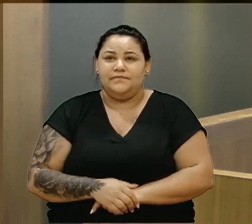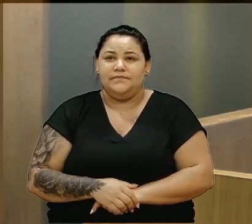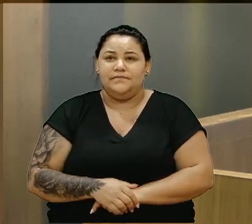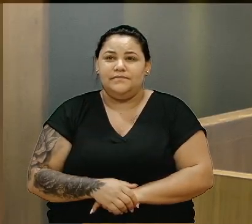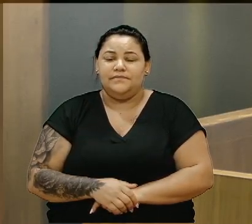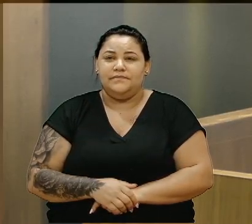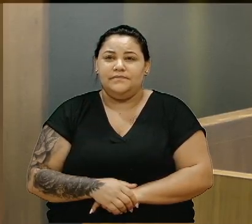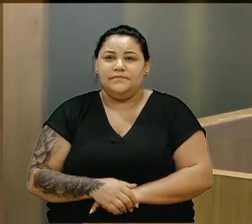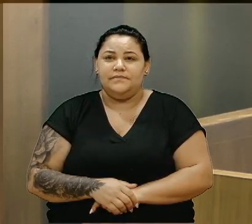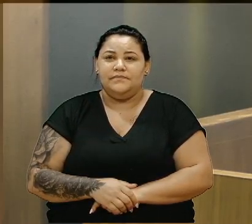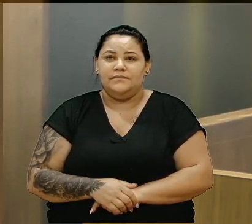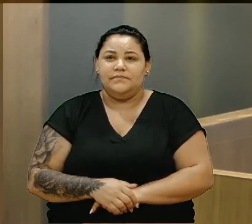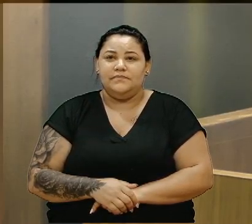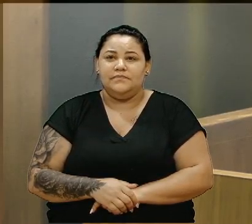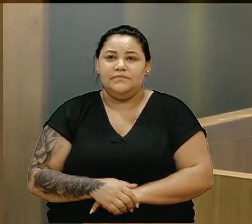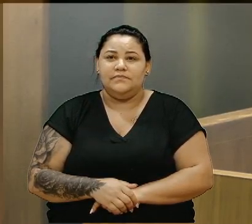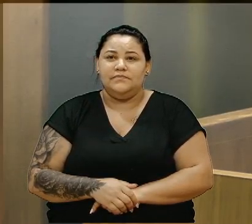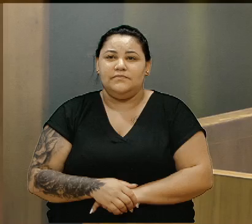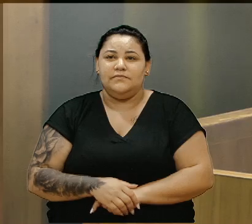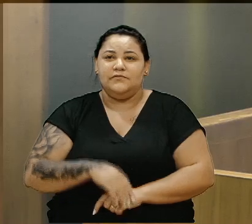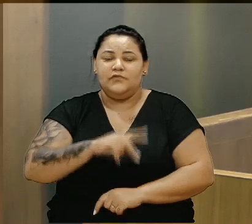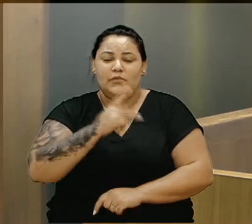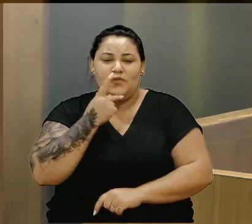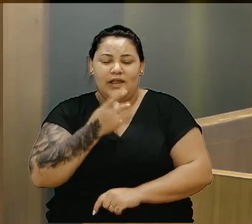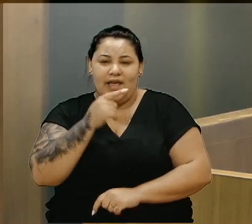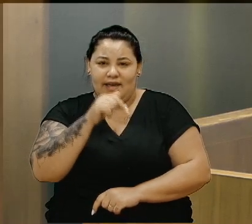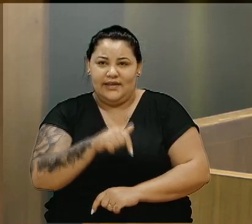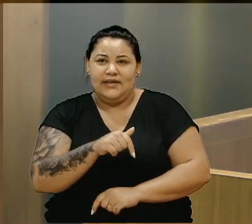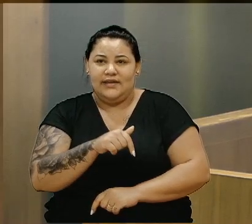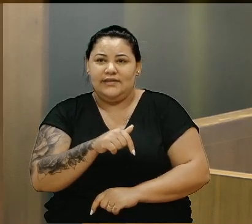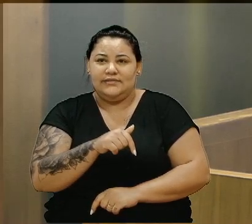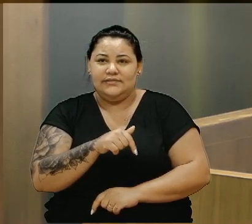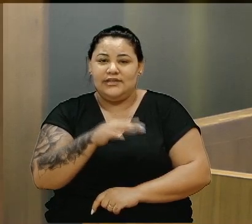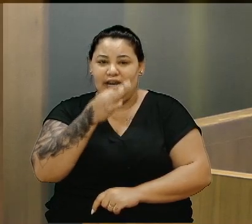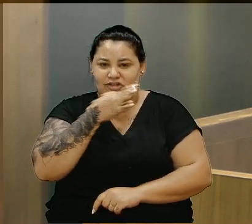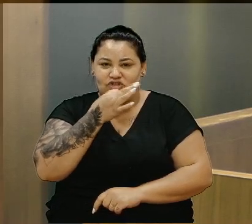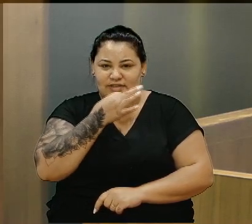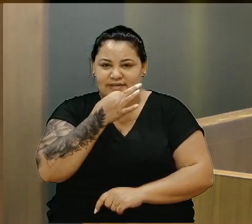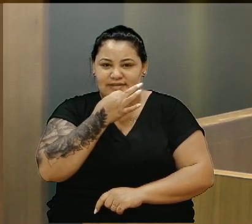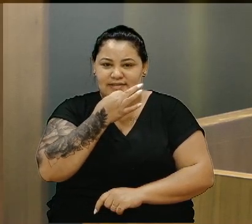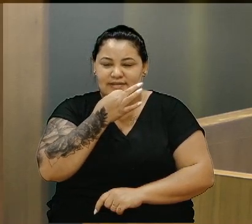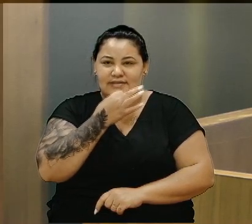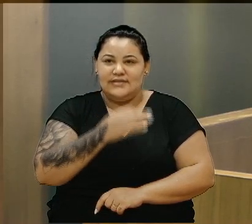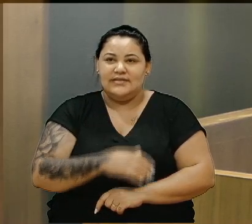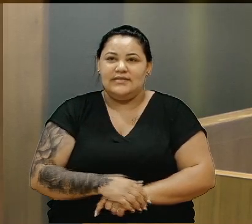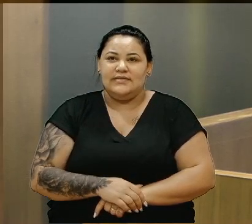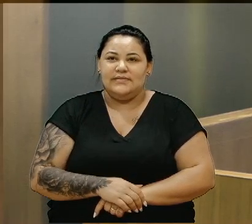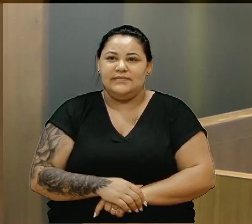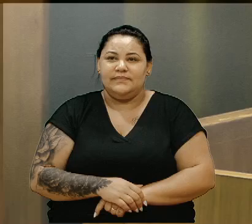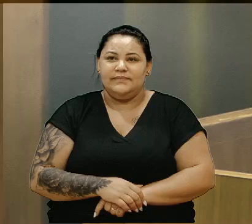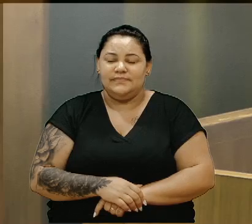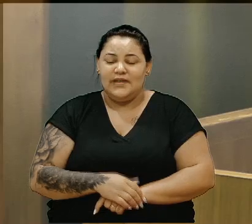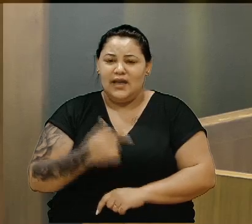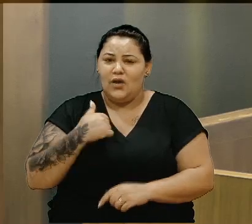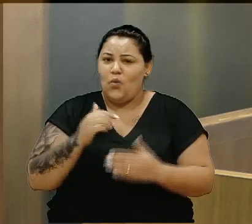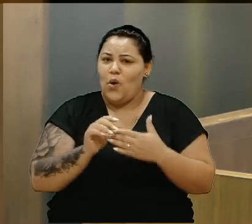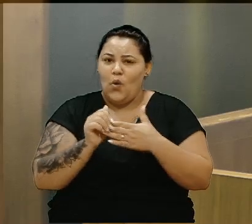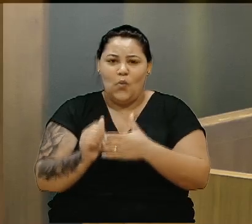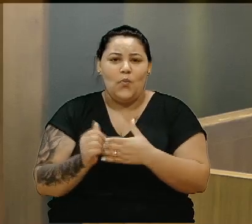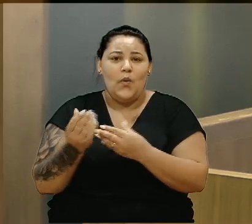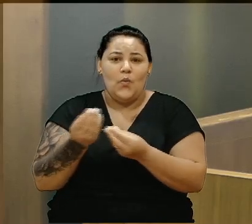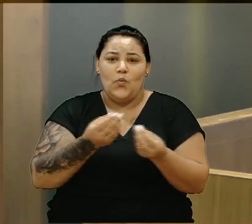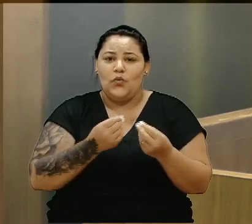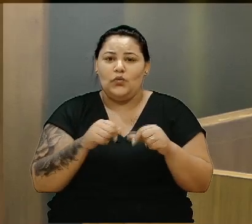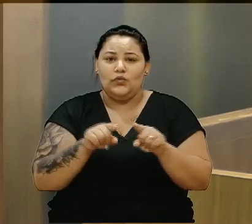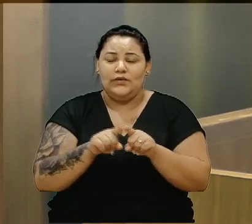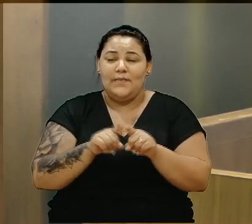Zé, vamos tocar aqui um piscinão aqui em Caxias. Pô, eu acompanho muito essa questão lá em